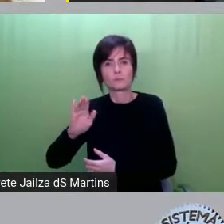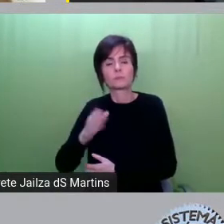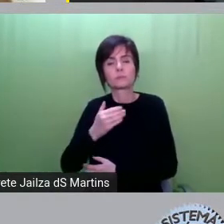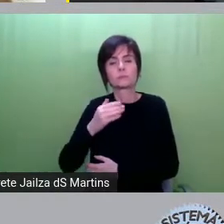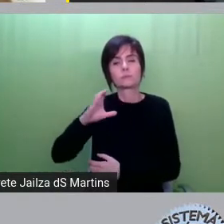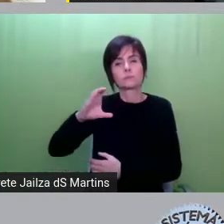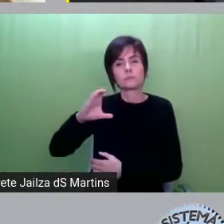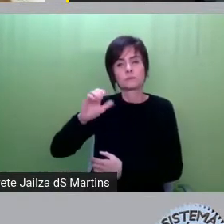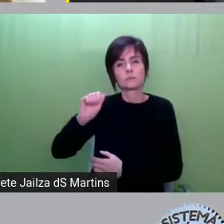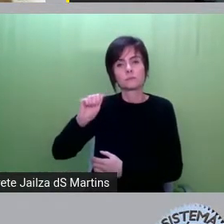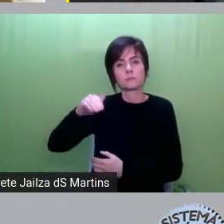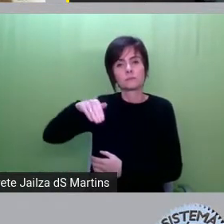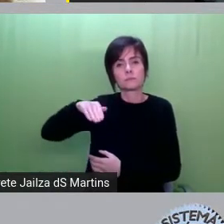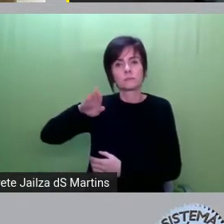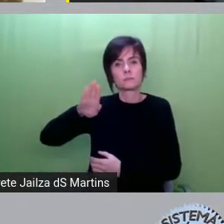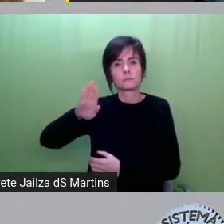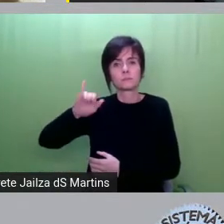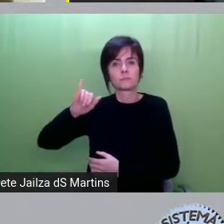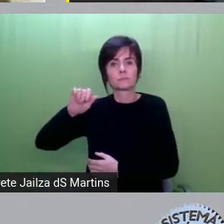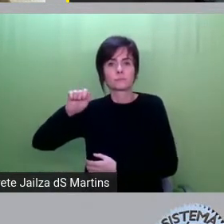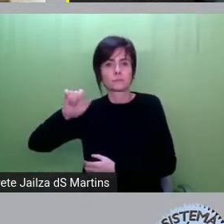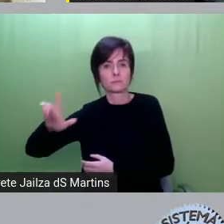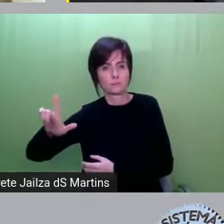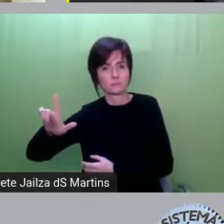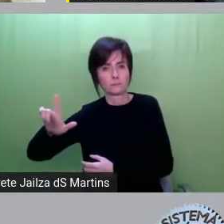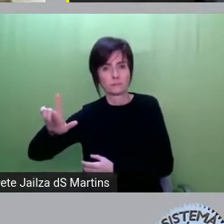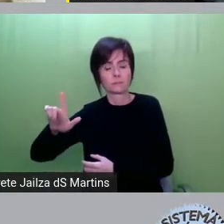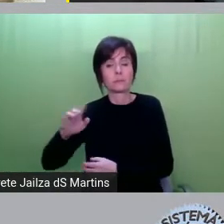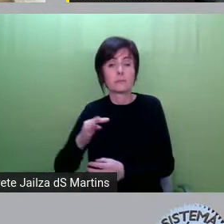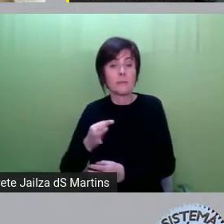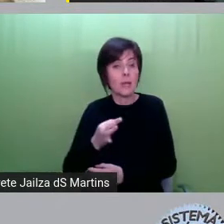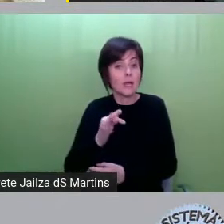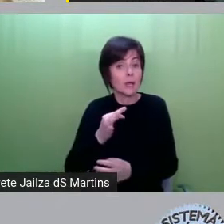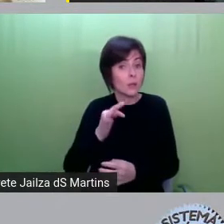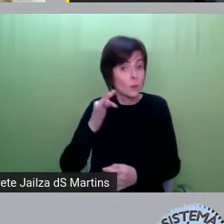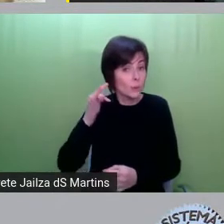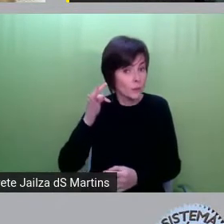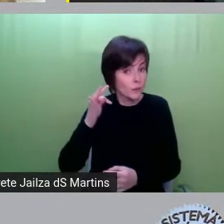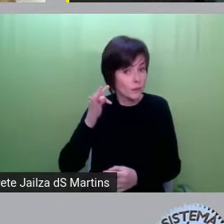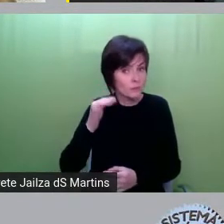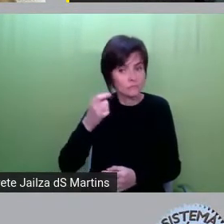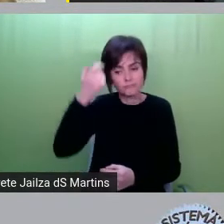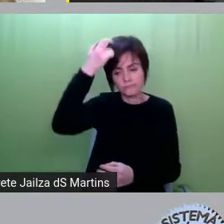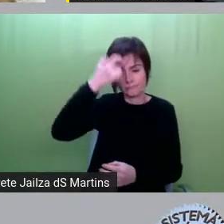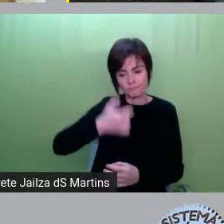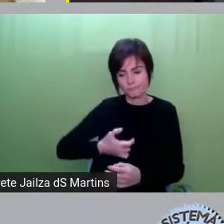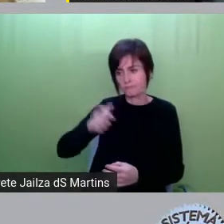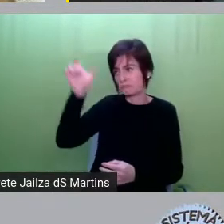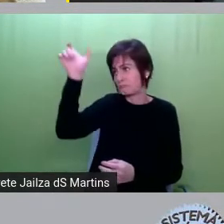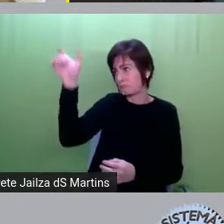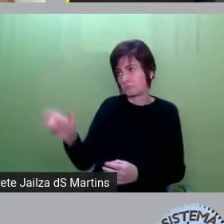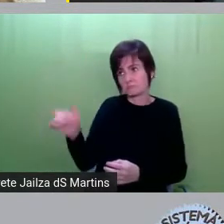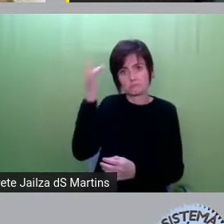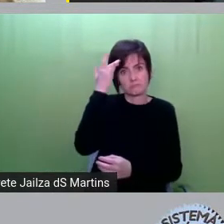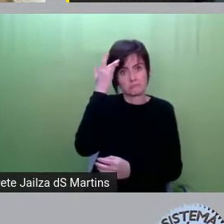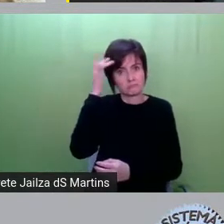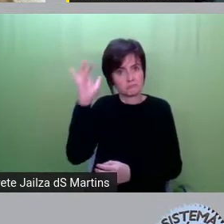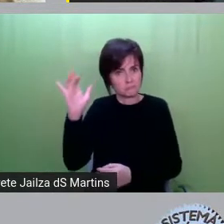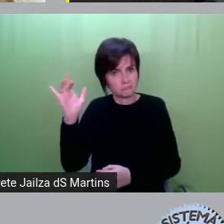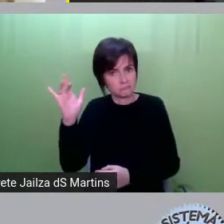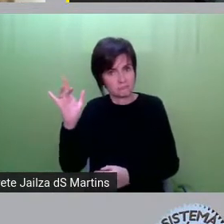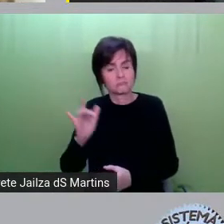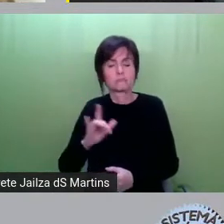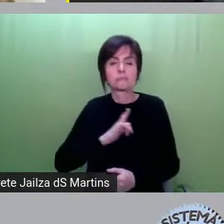seguinte: teoricamente, alguém que não de ter receio de um